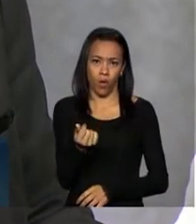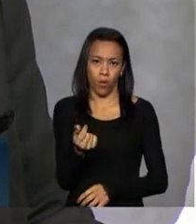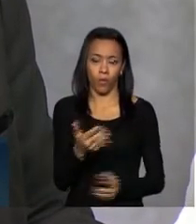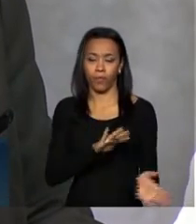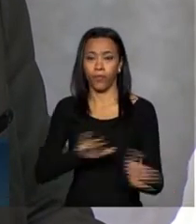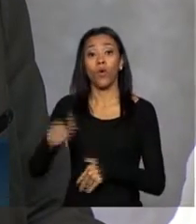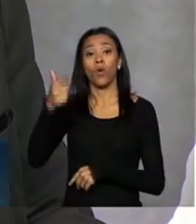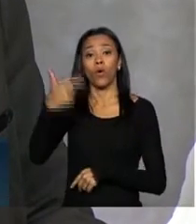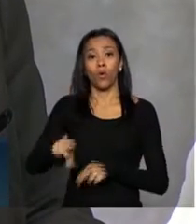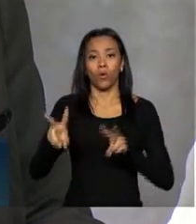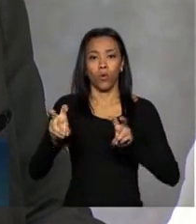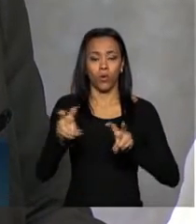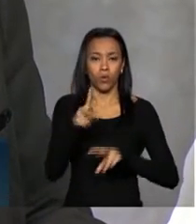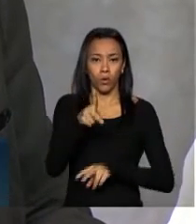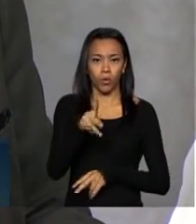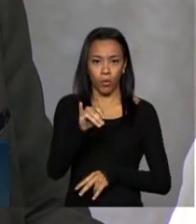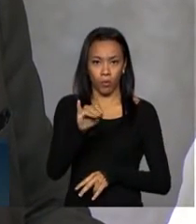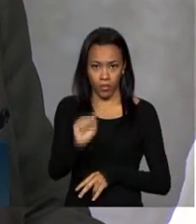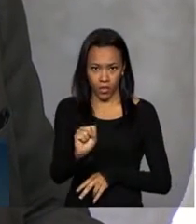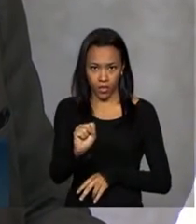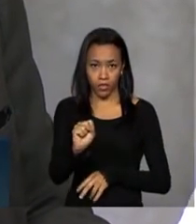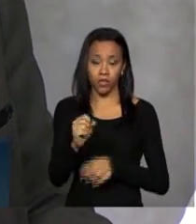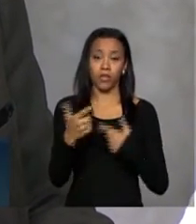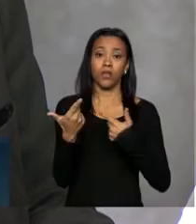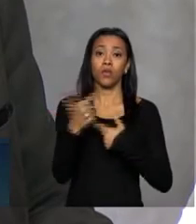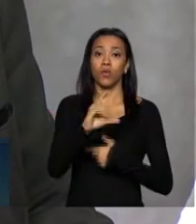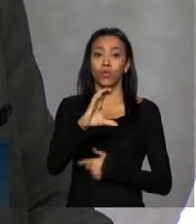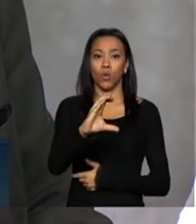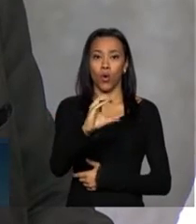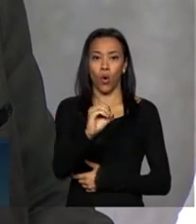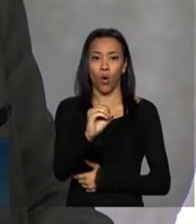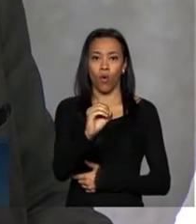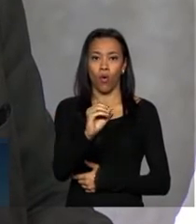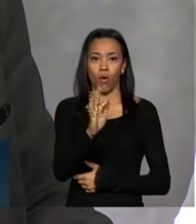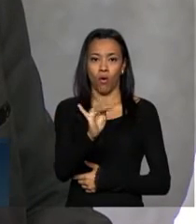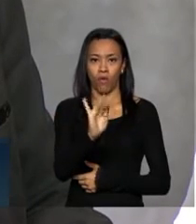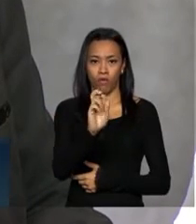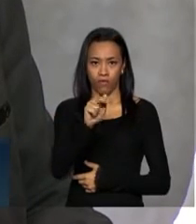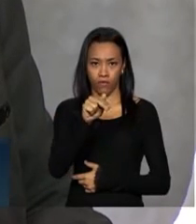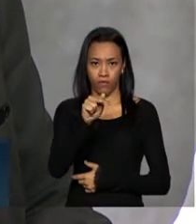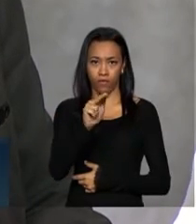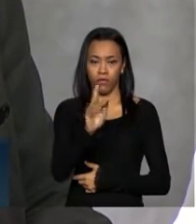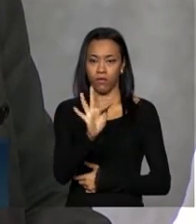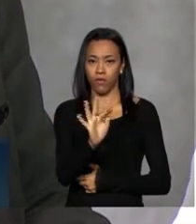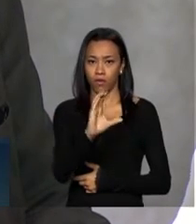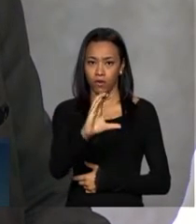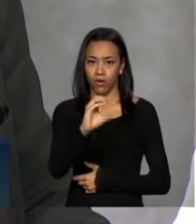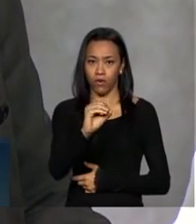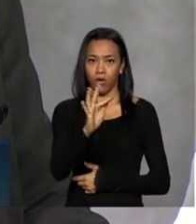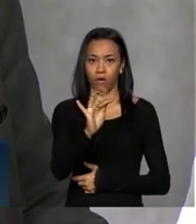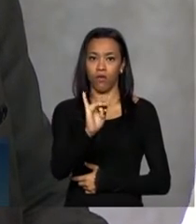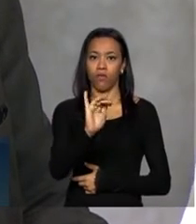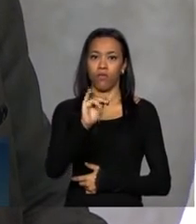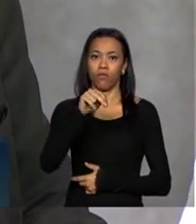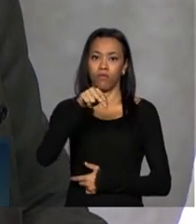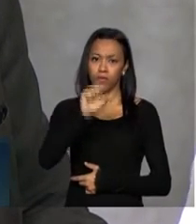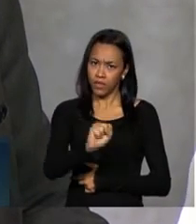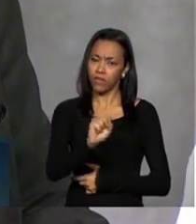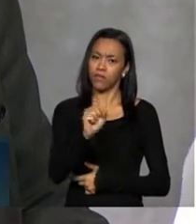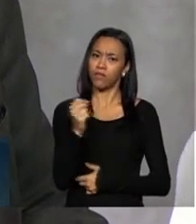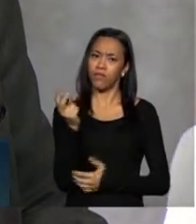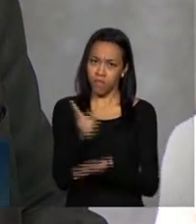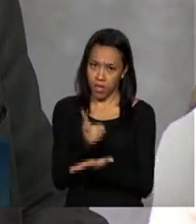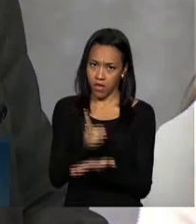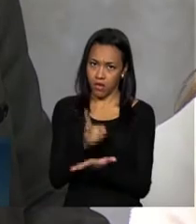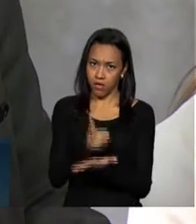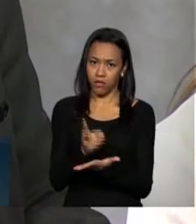PIS/COFINS, estará valendo o novo formato em 2016? Quanto tempo demora hoje para as empresas conseguirem compensar esses créditos? Em quanto tempo